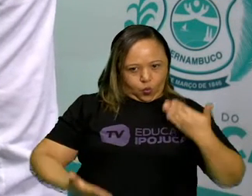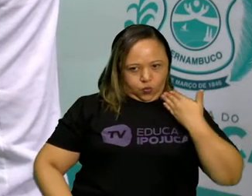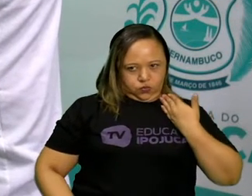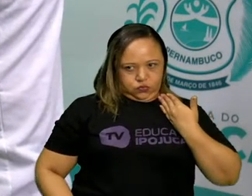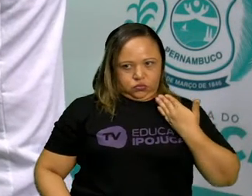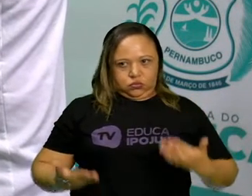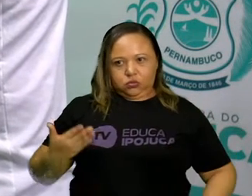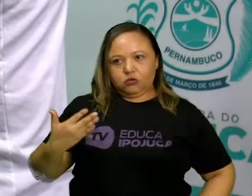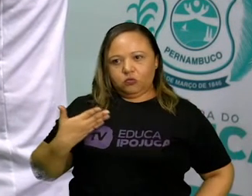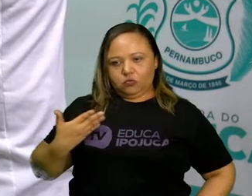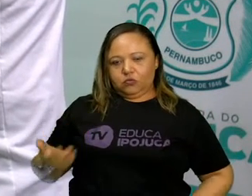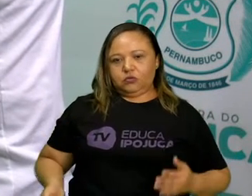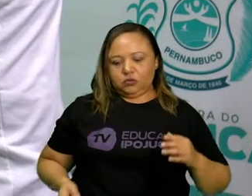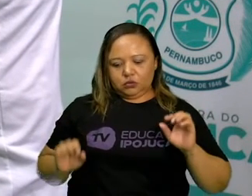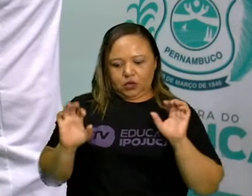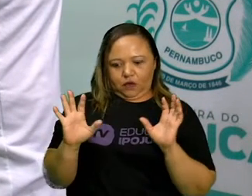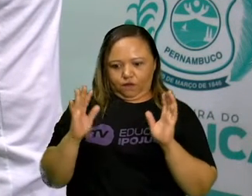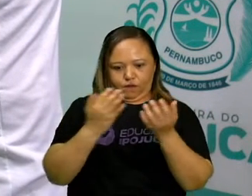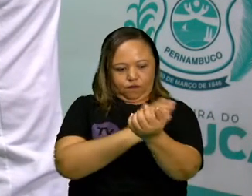a força aqui,